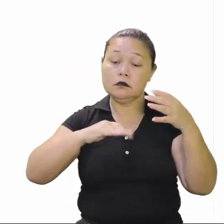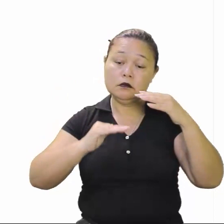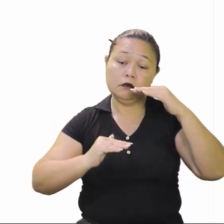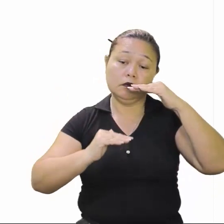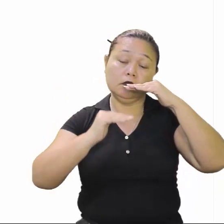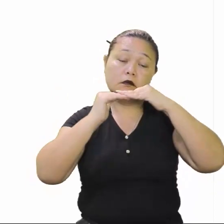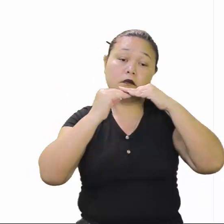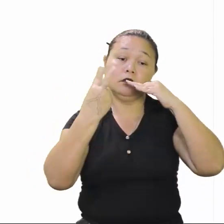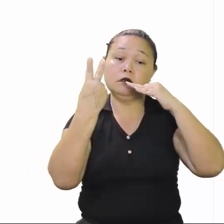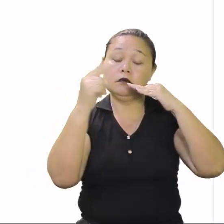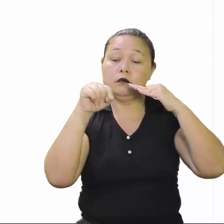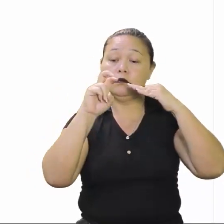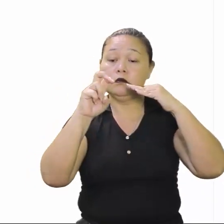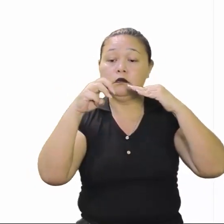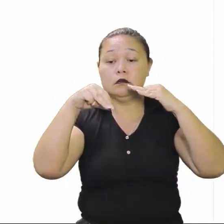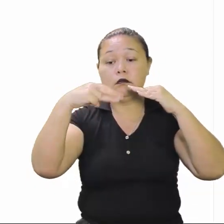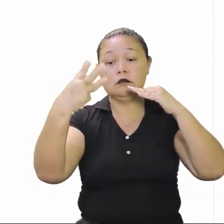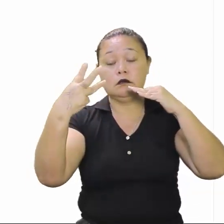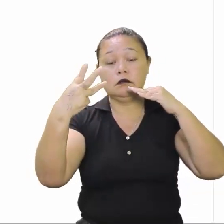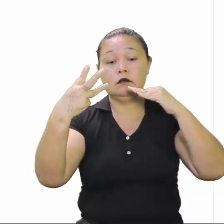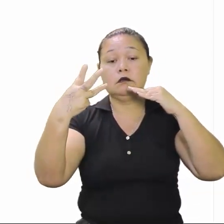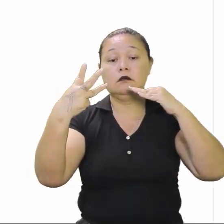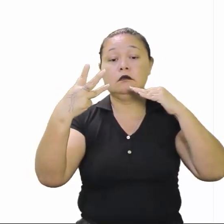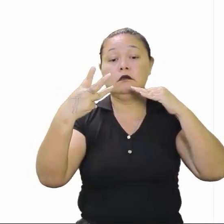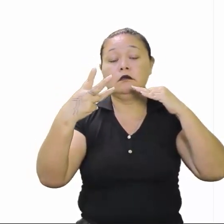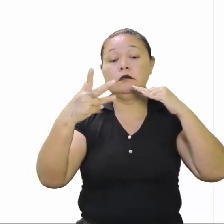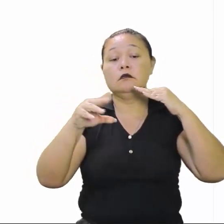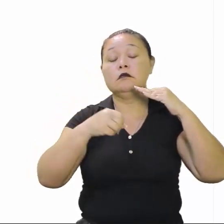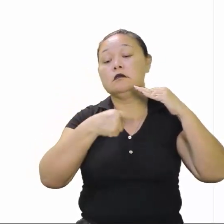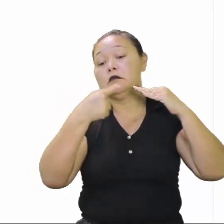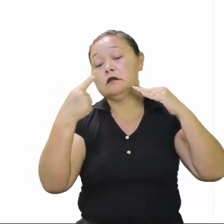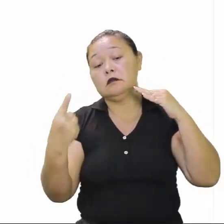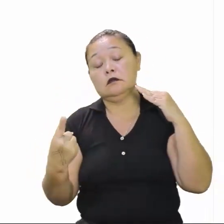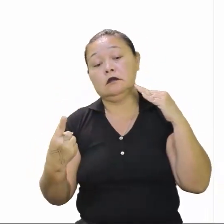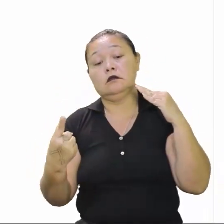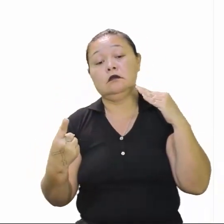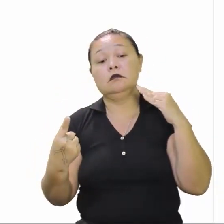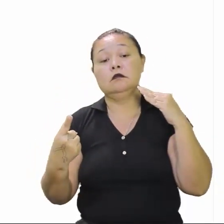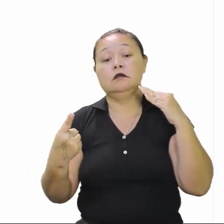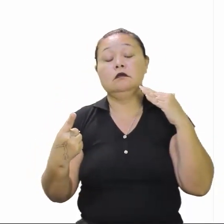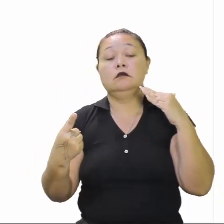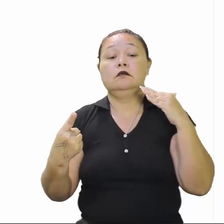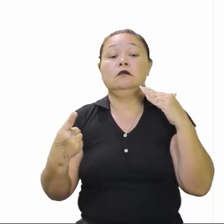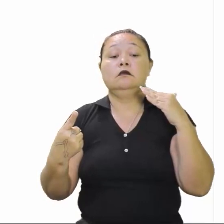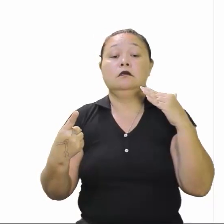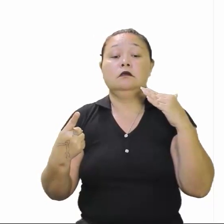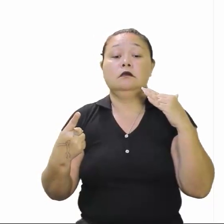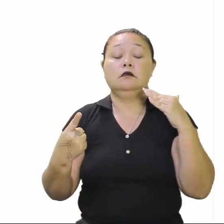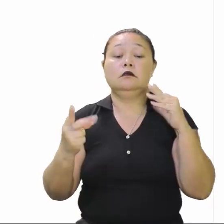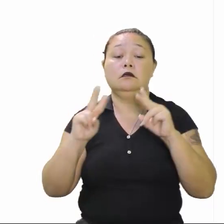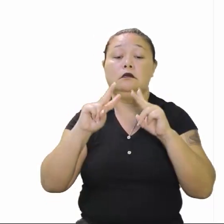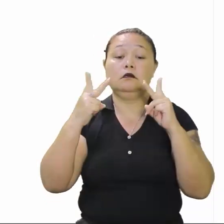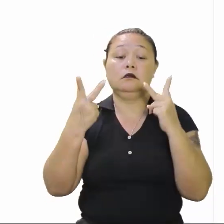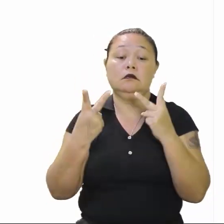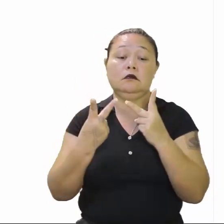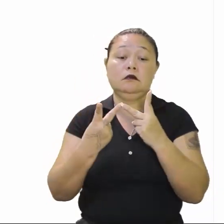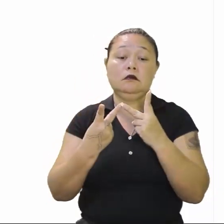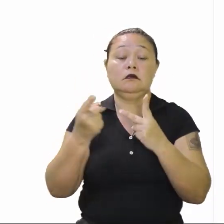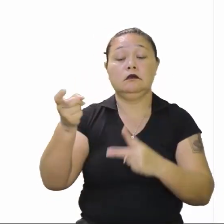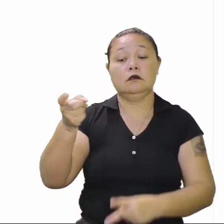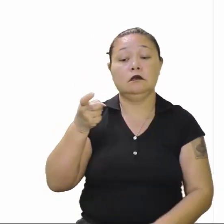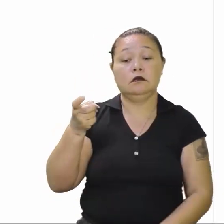para 2,5 metros cúbicos, consequentemente, o volume em litros seria